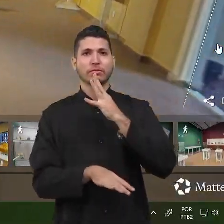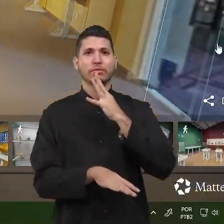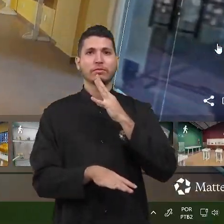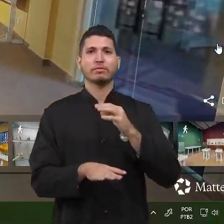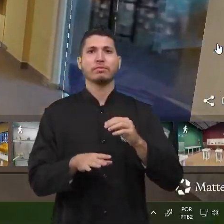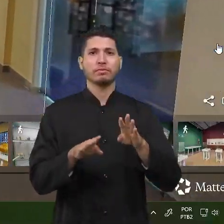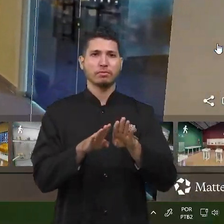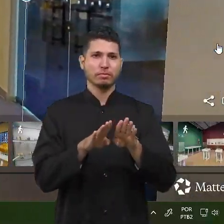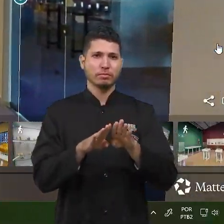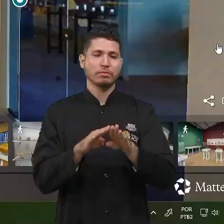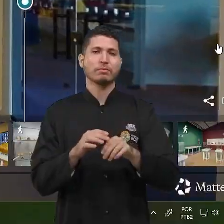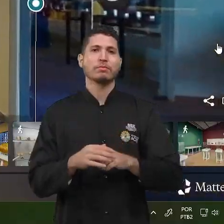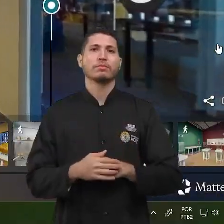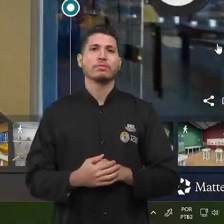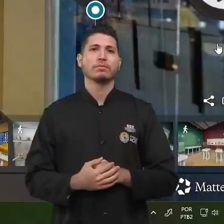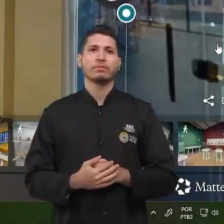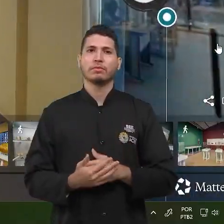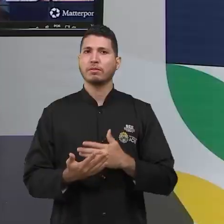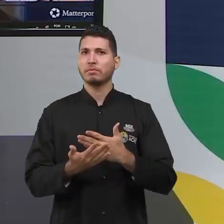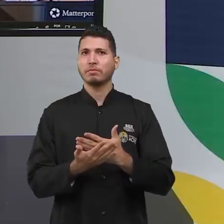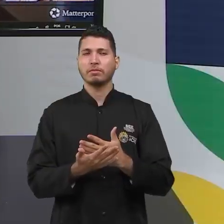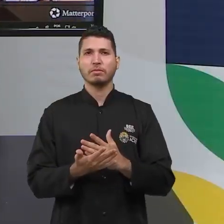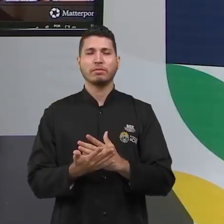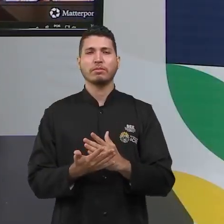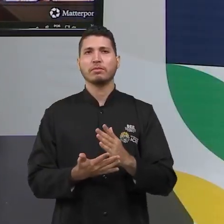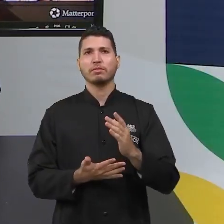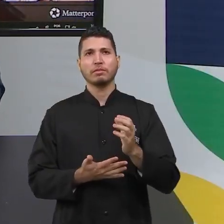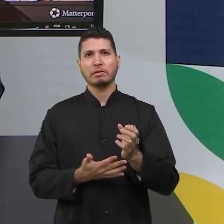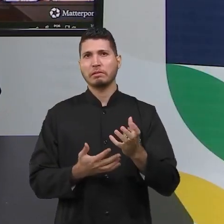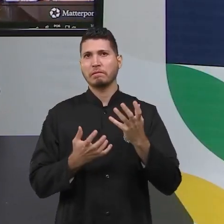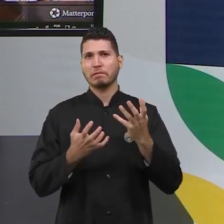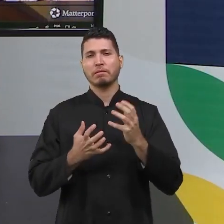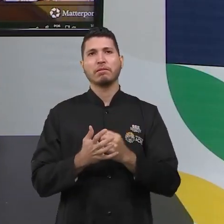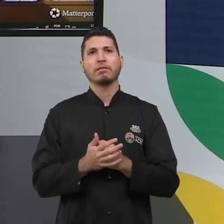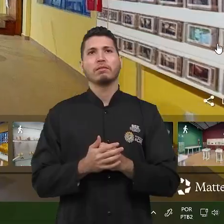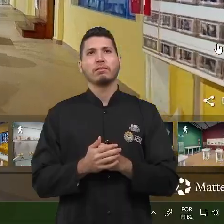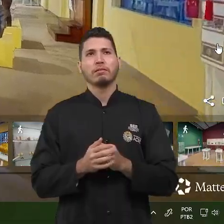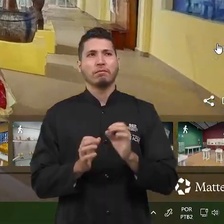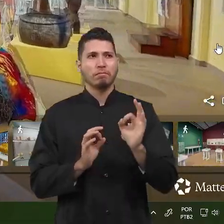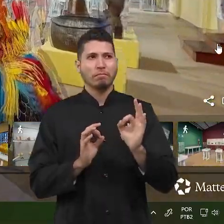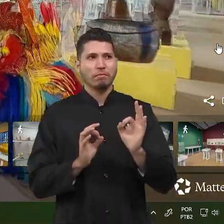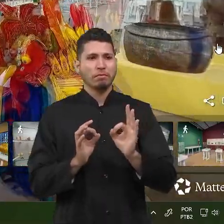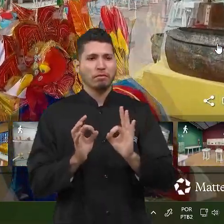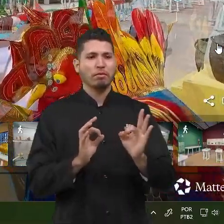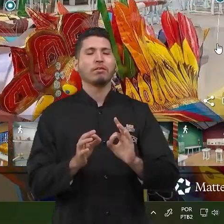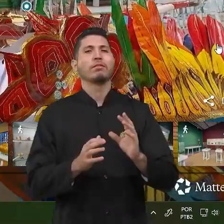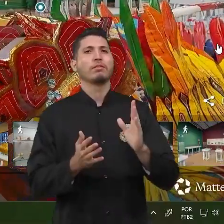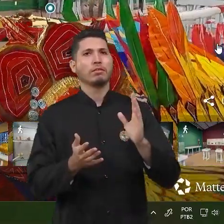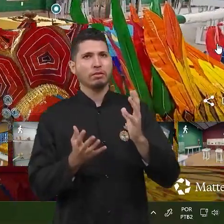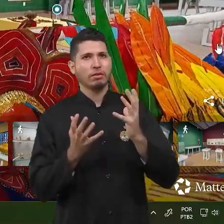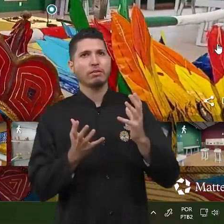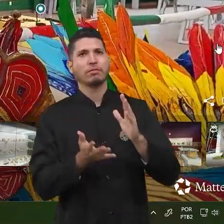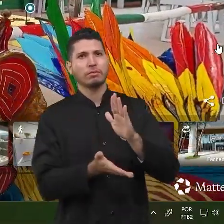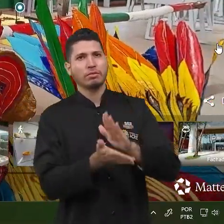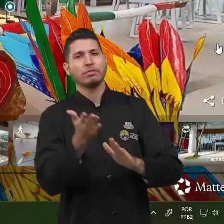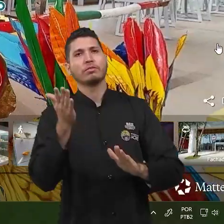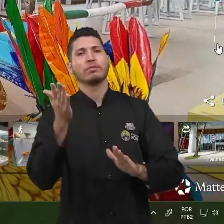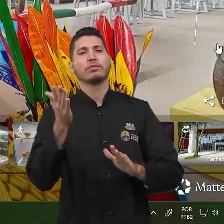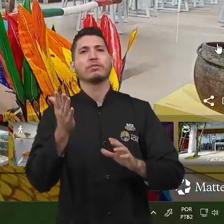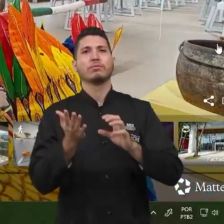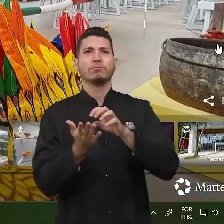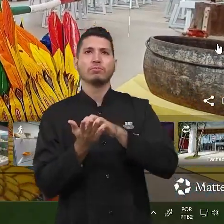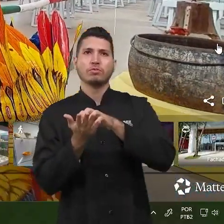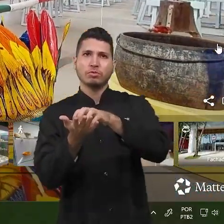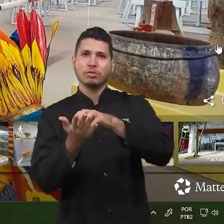fazendo um planejamento, né, de uma viagem para o Pará e quer conhecer pontos turísticos, nada melhor do que você